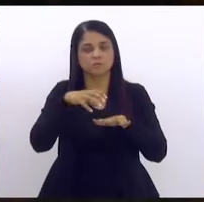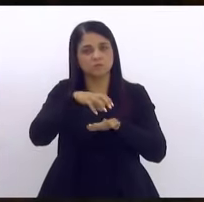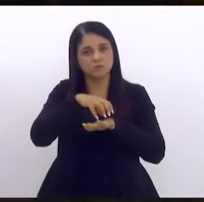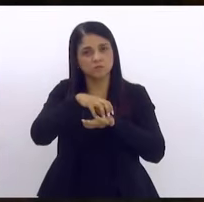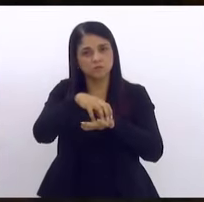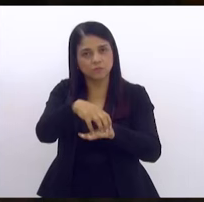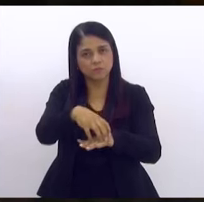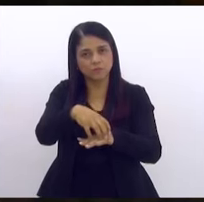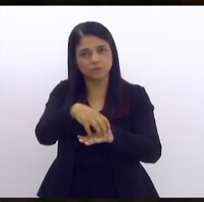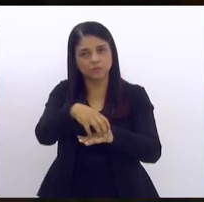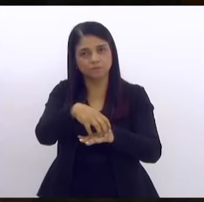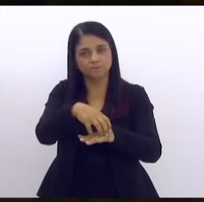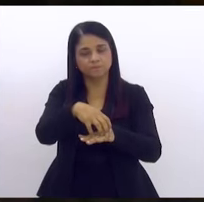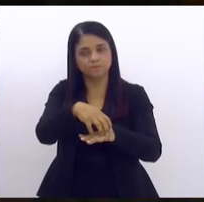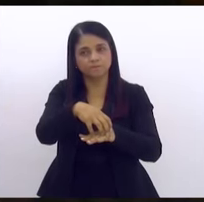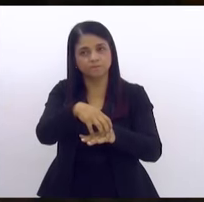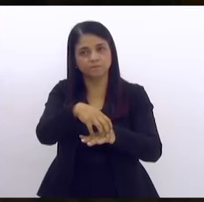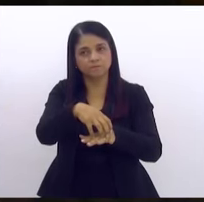Transporte.